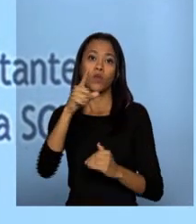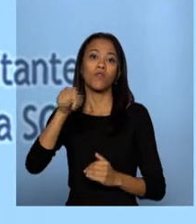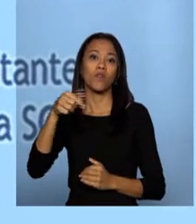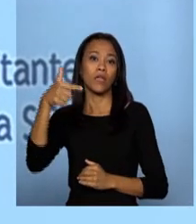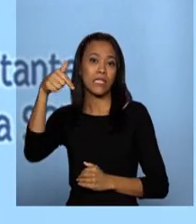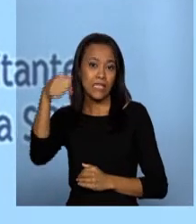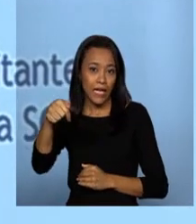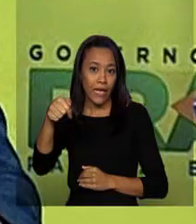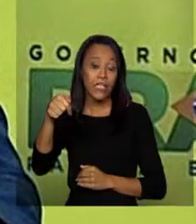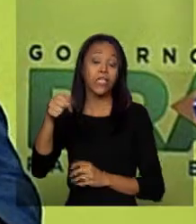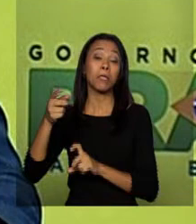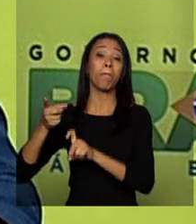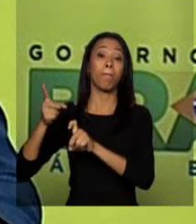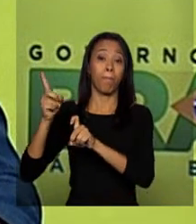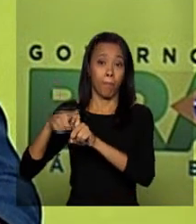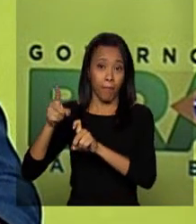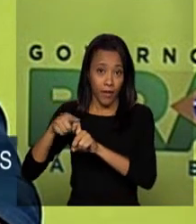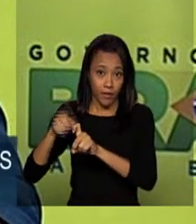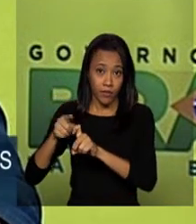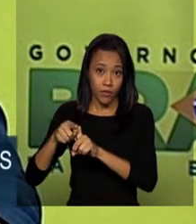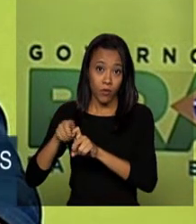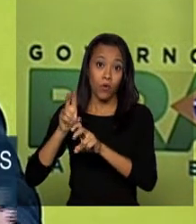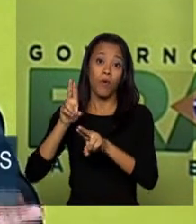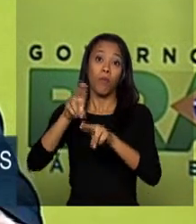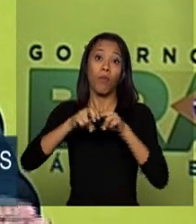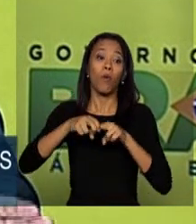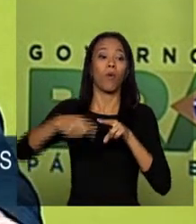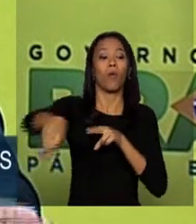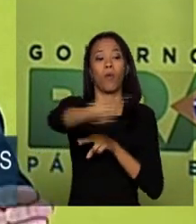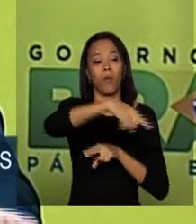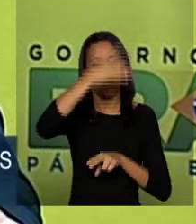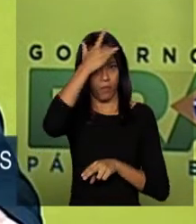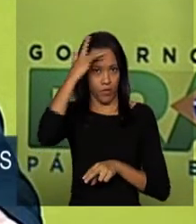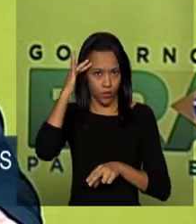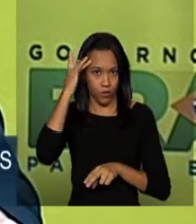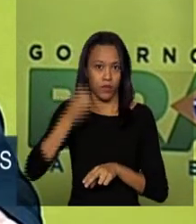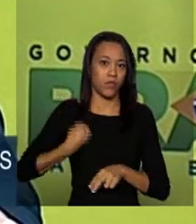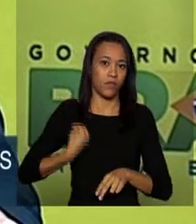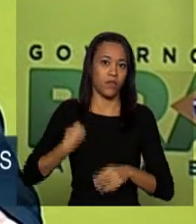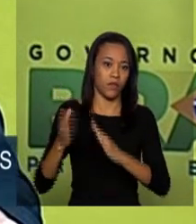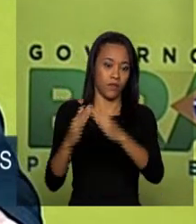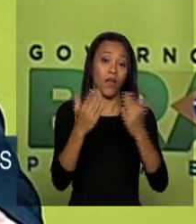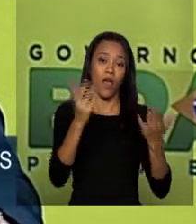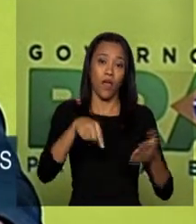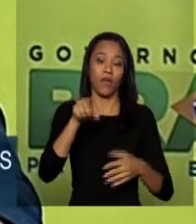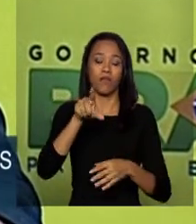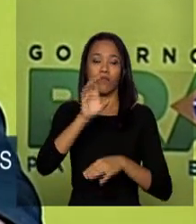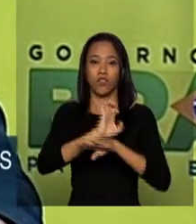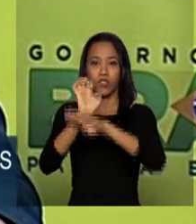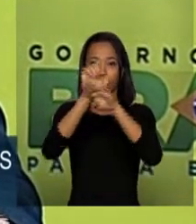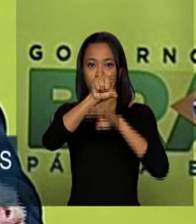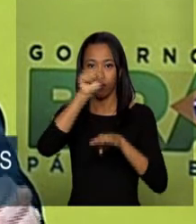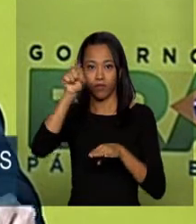2,7 médicos por 1.000 habitantes. Esses foram os estados selecionados.